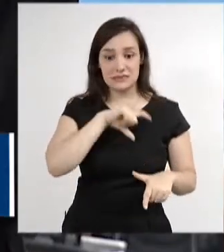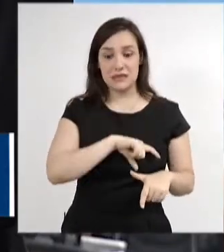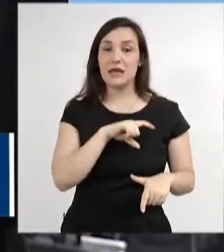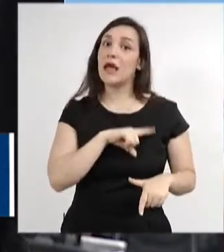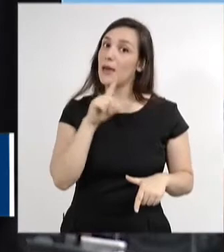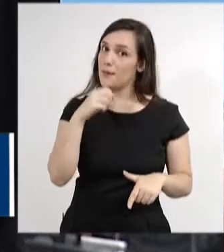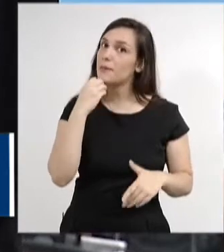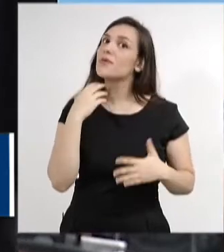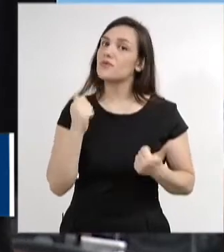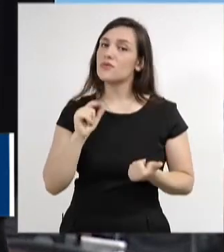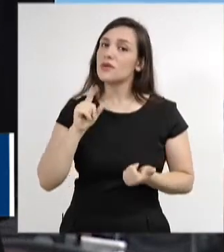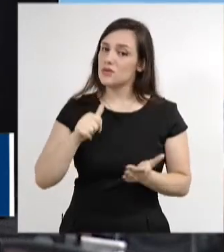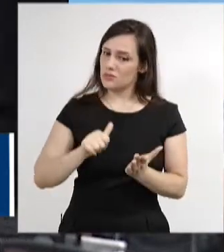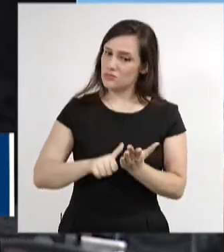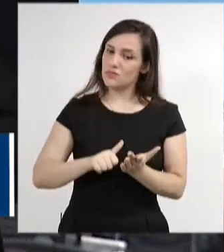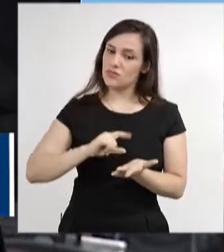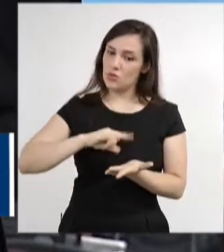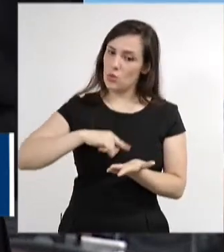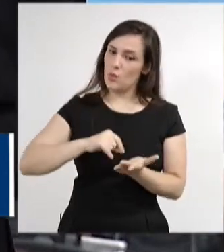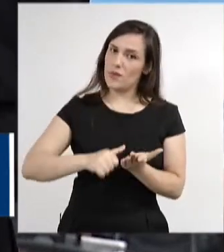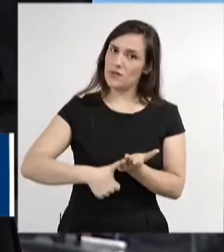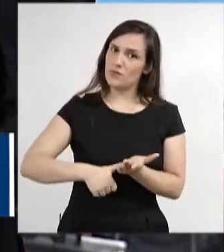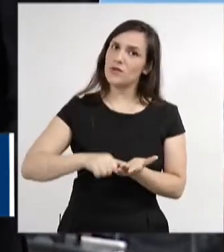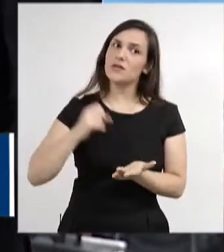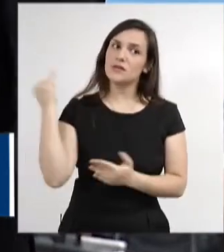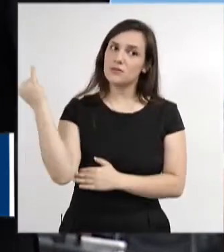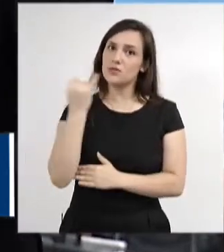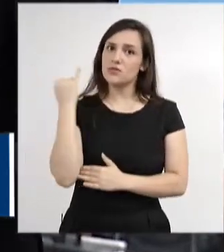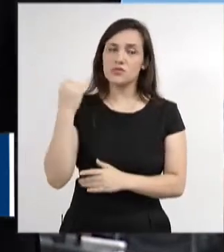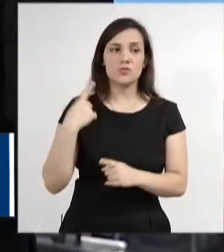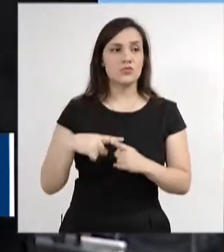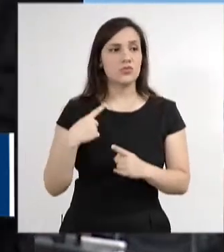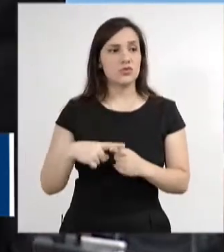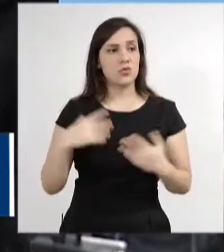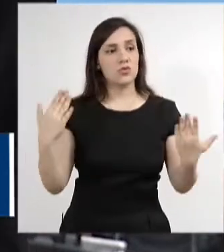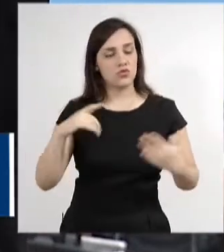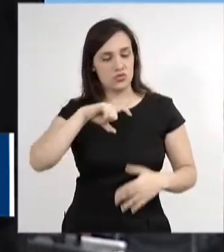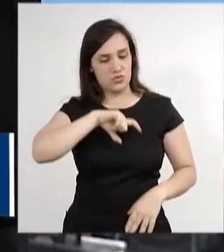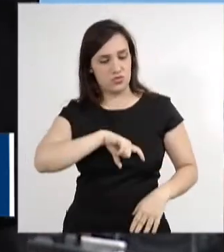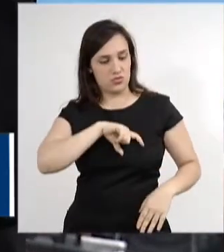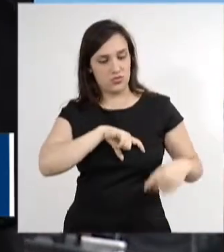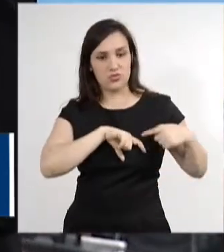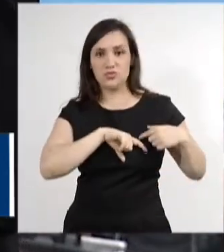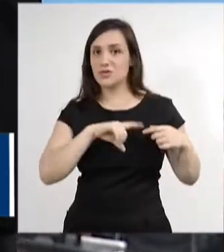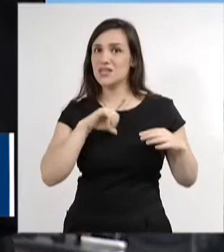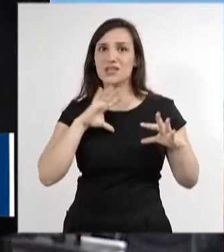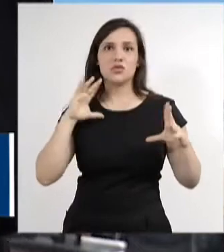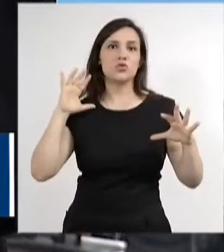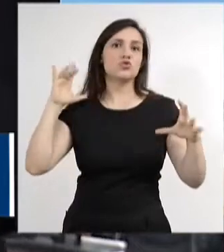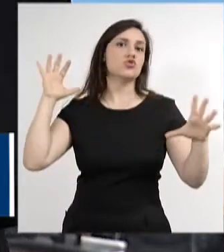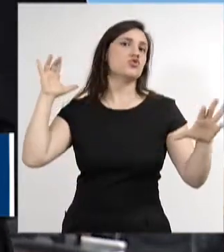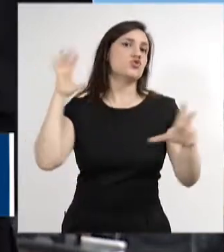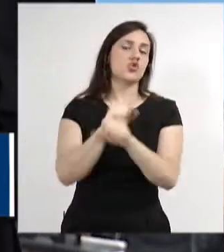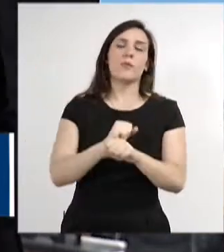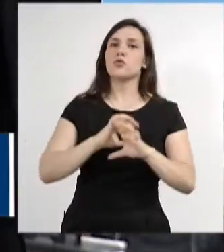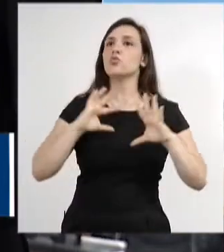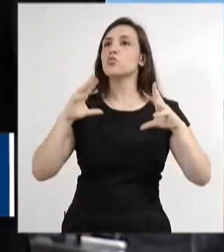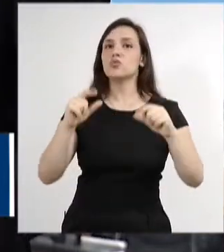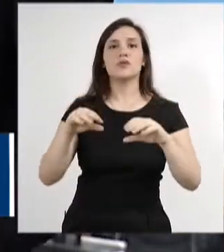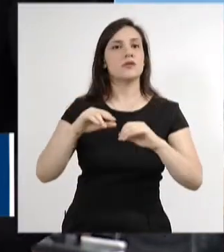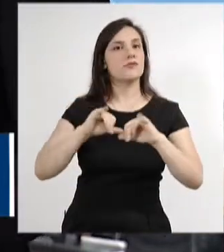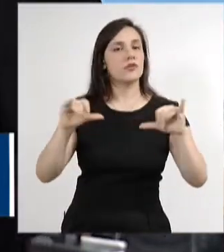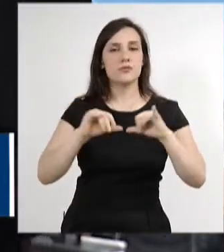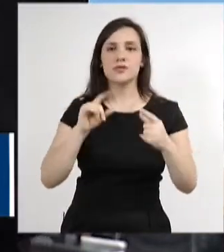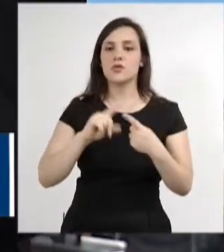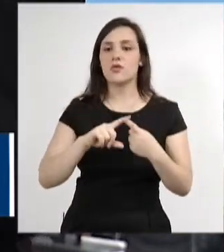um documento interessante justamente pelo fato do seguinte: hoje a carteira de motorista já congrega praticamente todos os dados, né, do cidadão. A gente tem ali o RG,